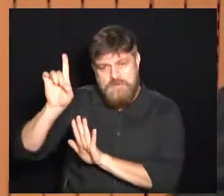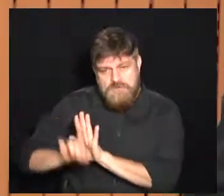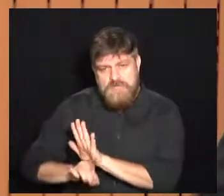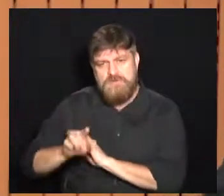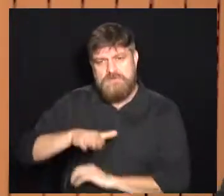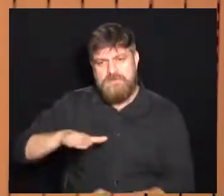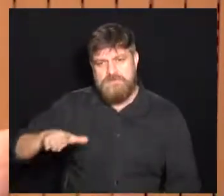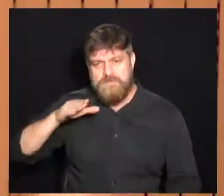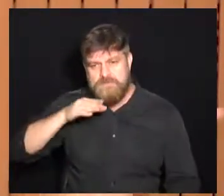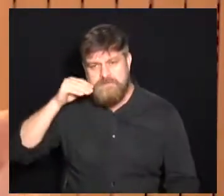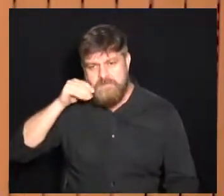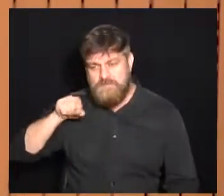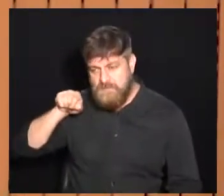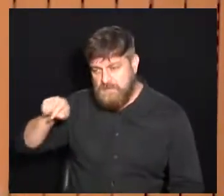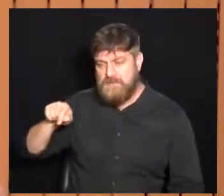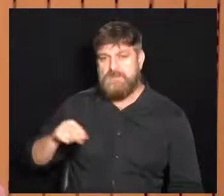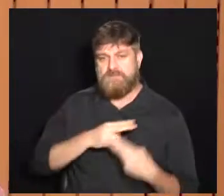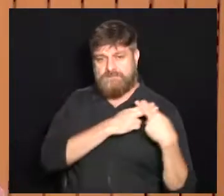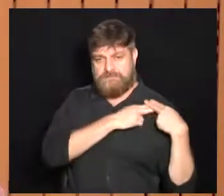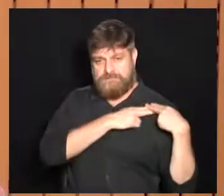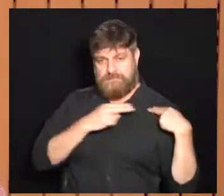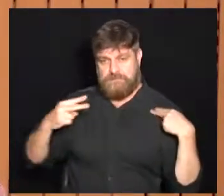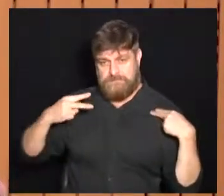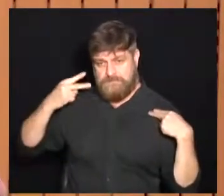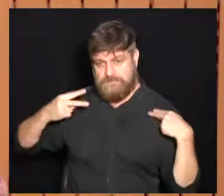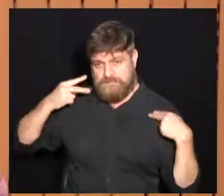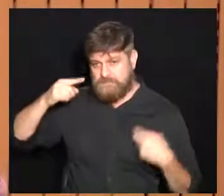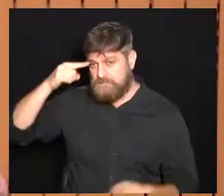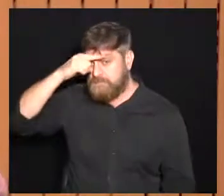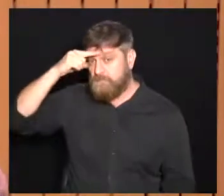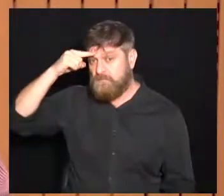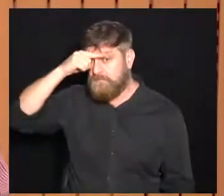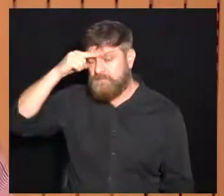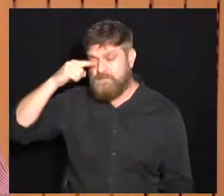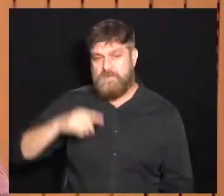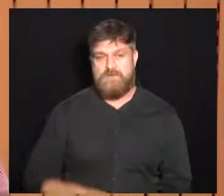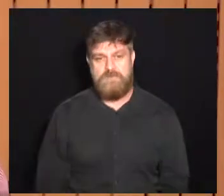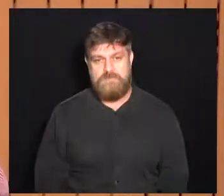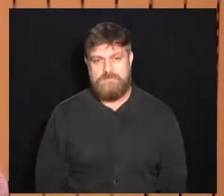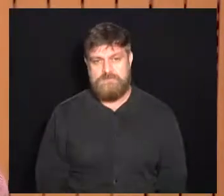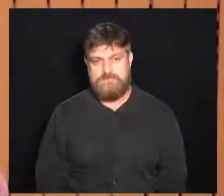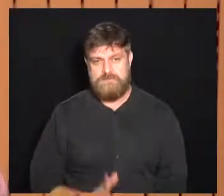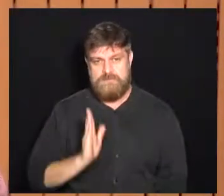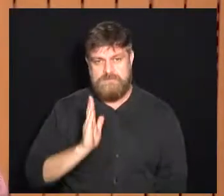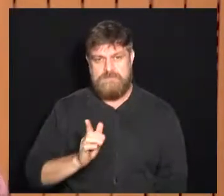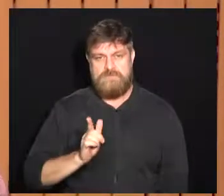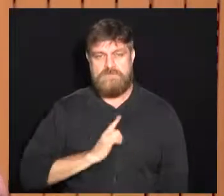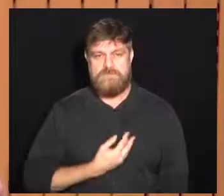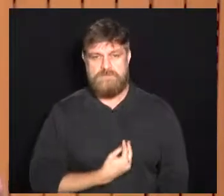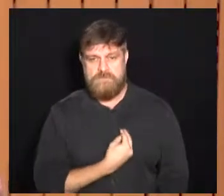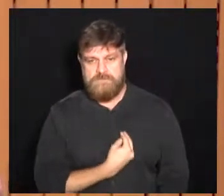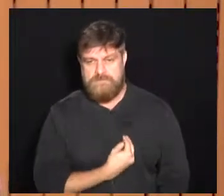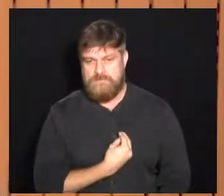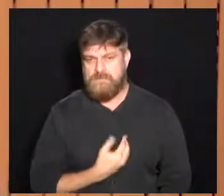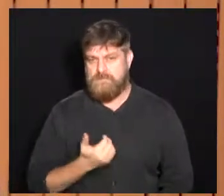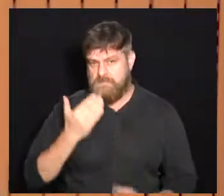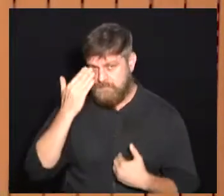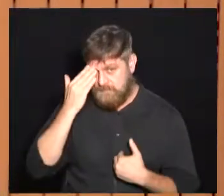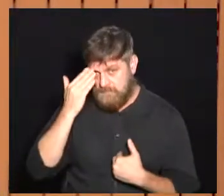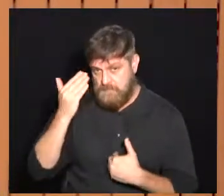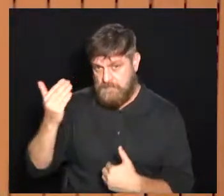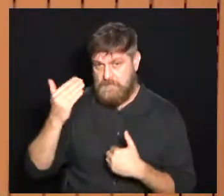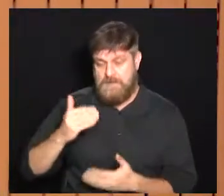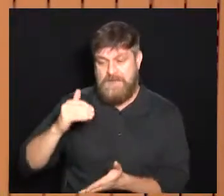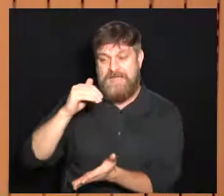do Adolescente, presidida pelo vereador Felipe Marquesi. Nós já estamos aqui com a presença, e quero agradecer a presença